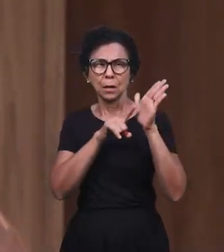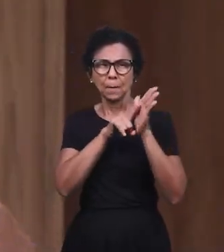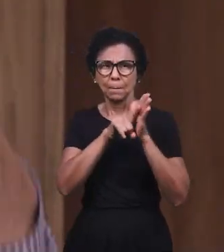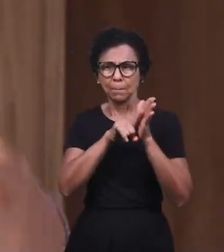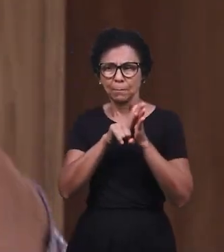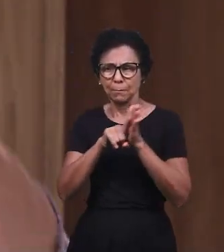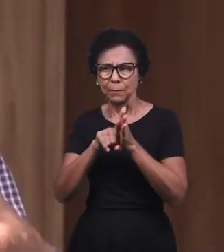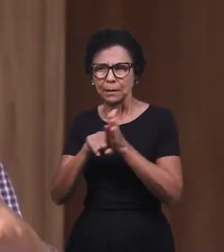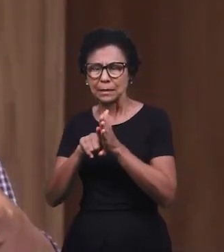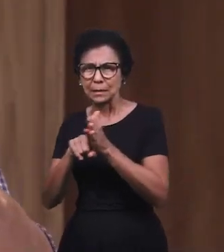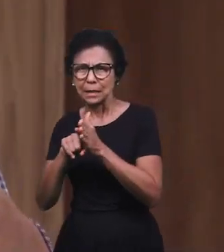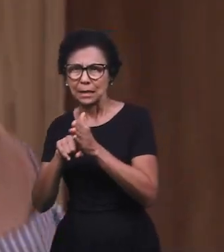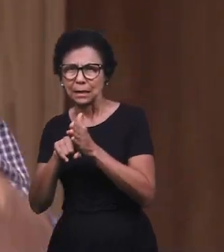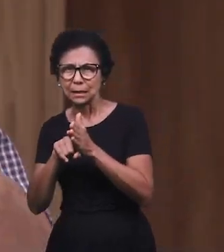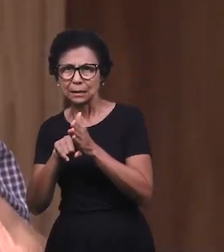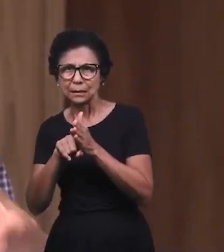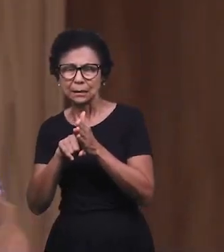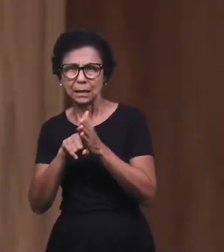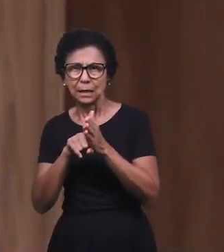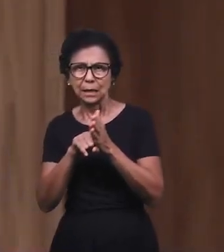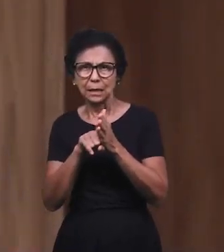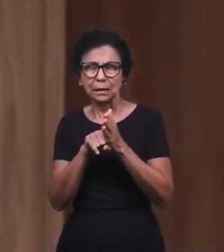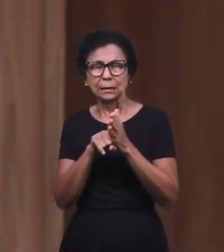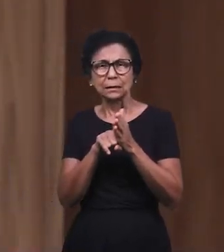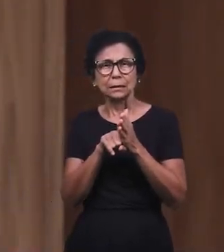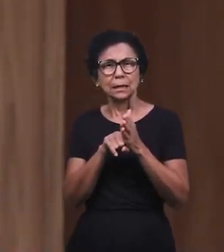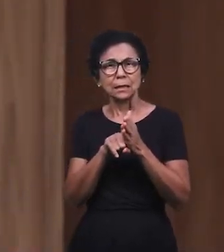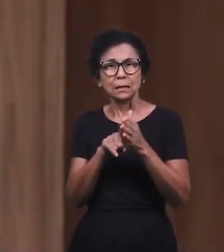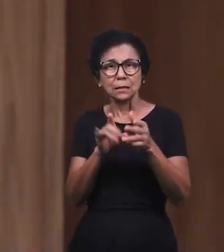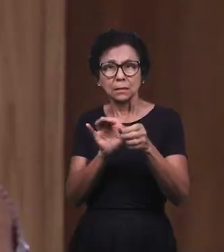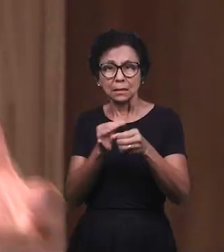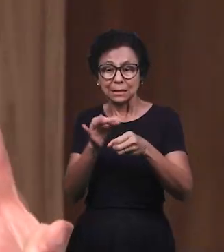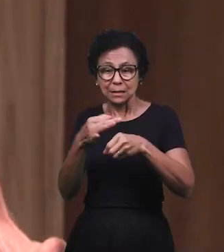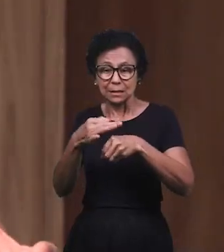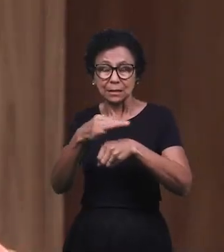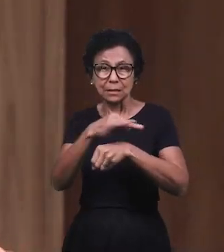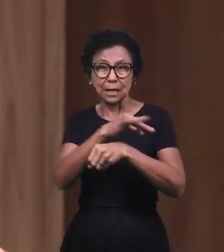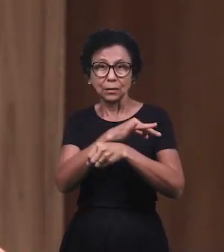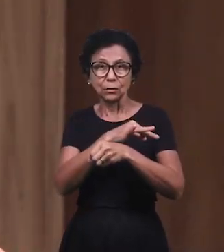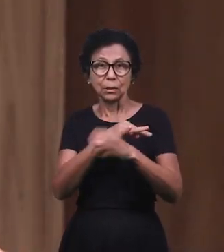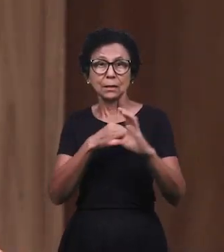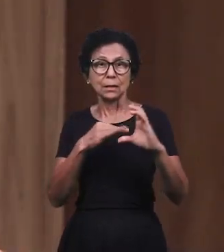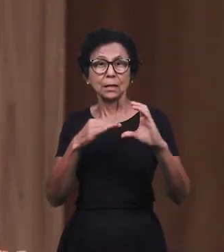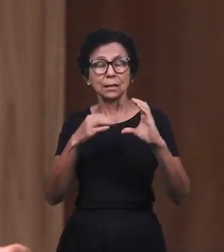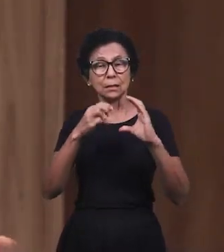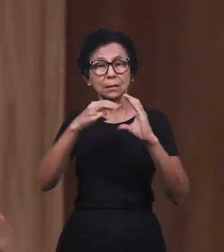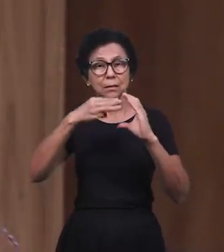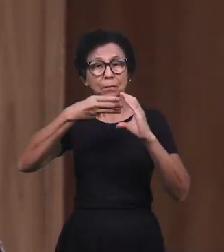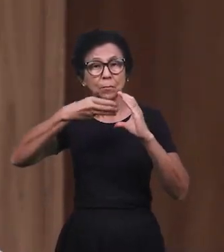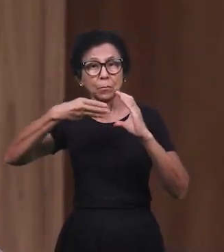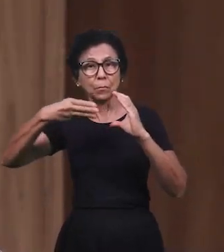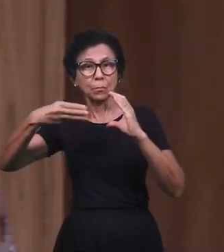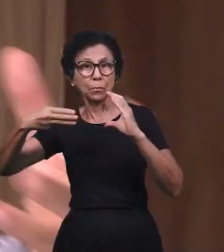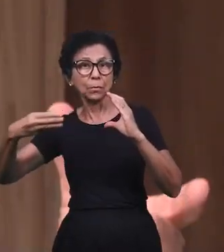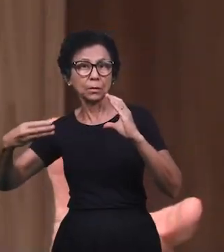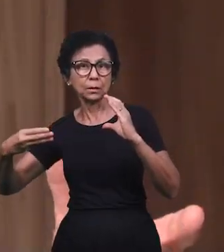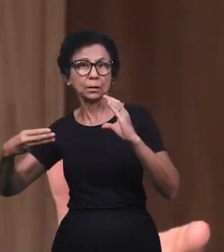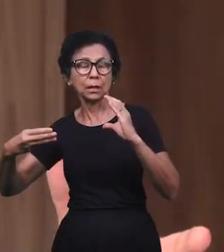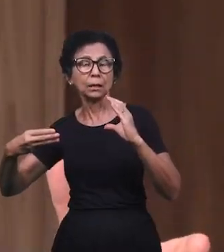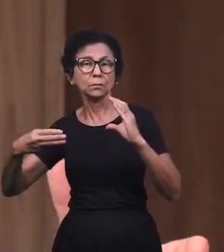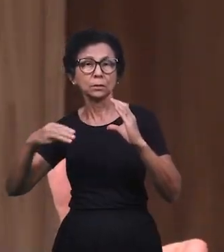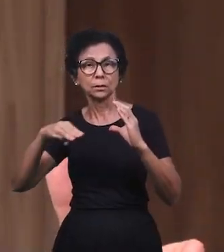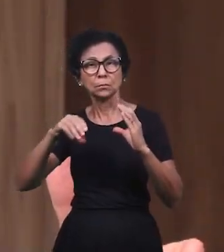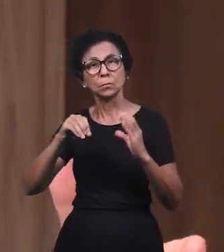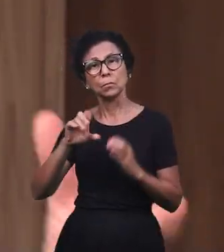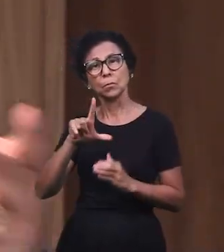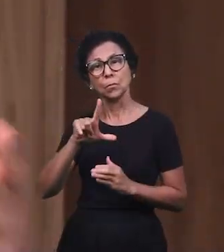maquinário biomolecular intracelular, o primeiro questionamento que foi